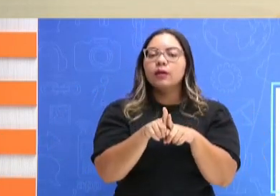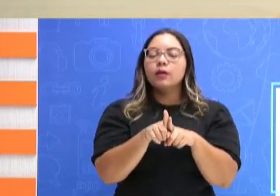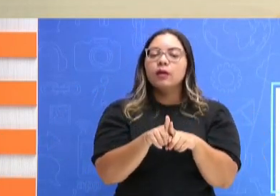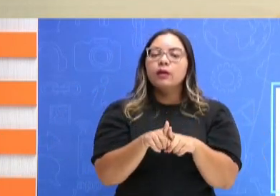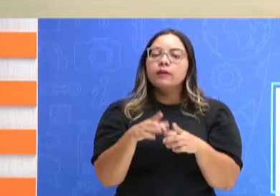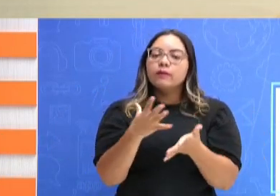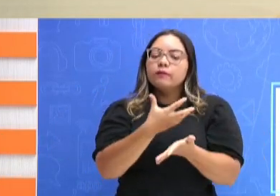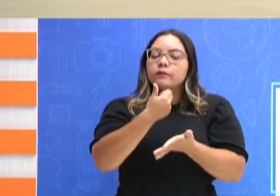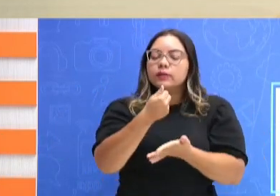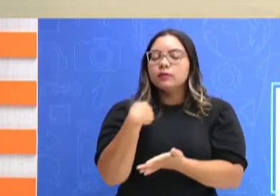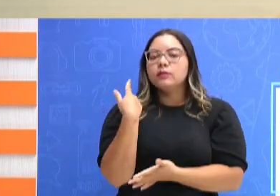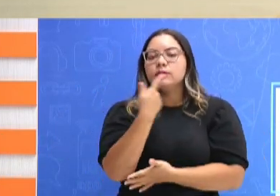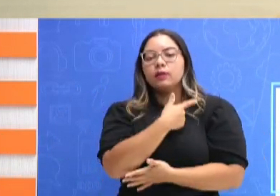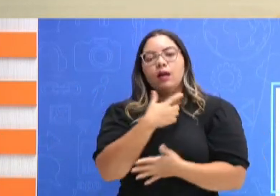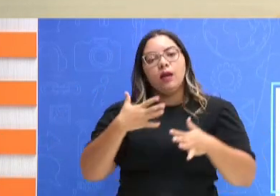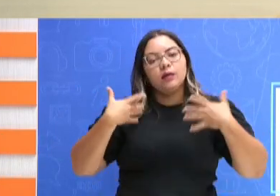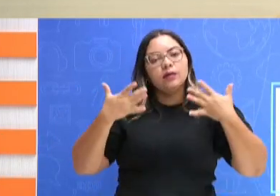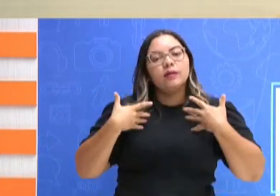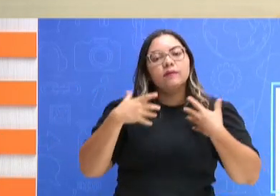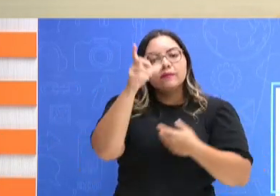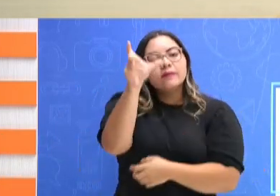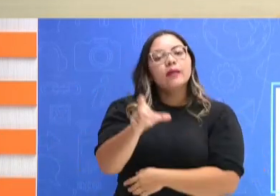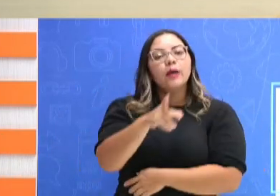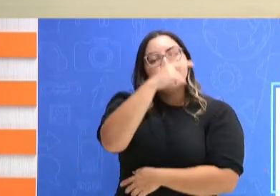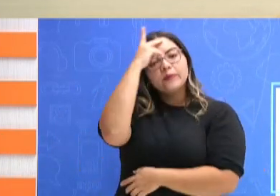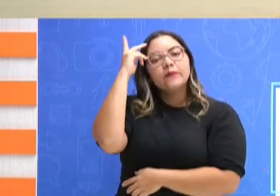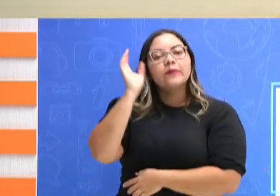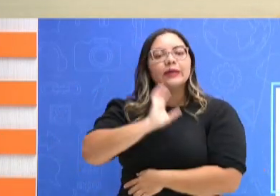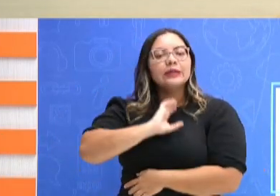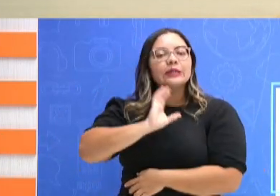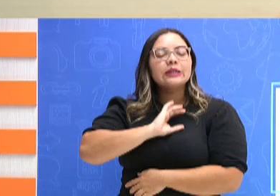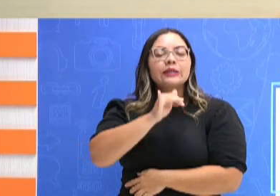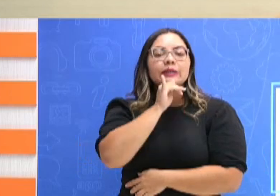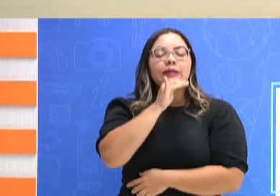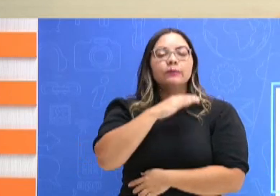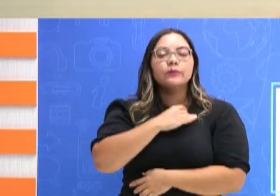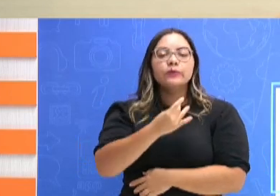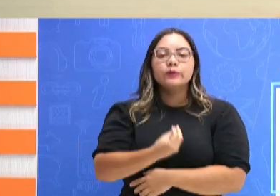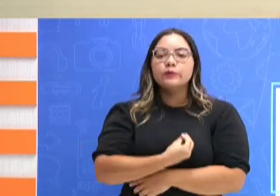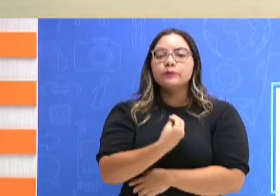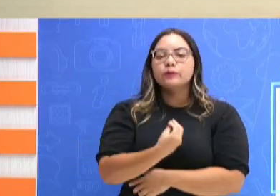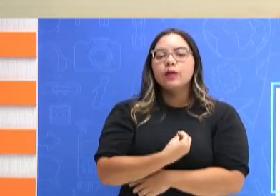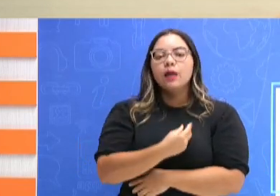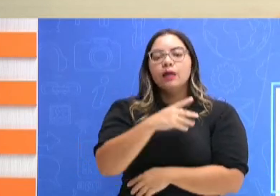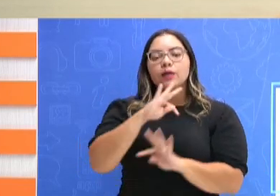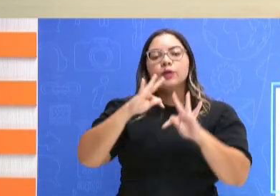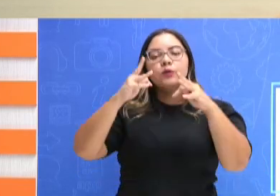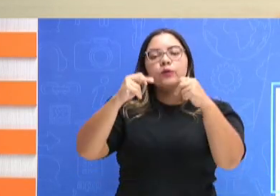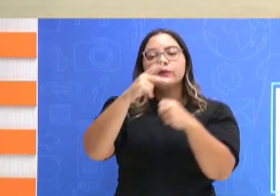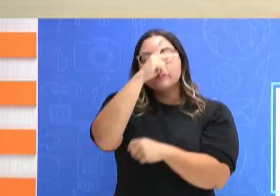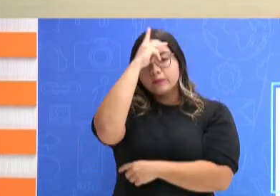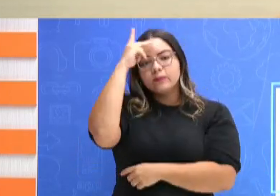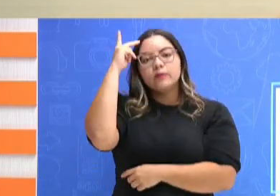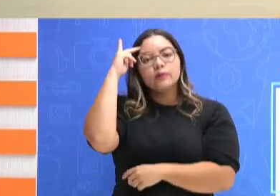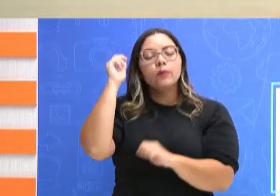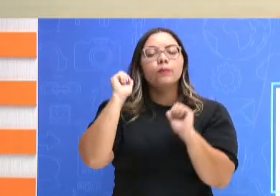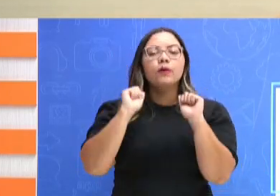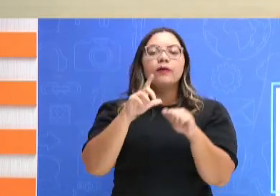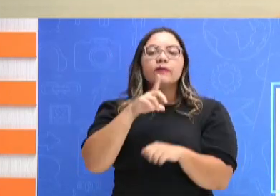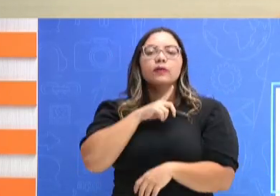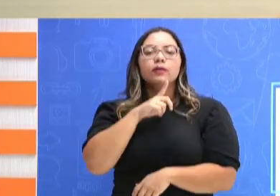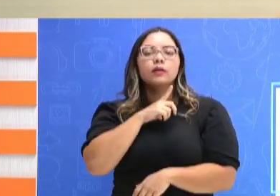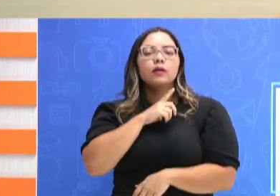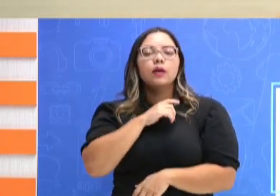nossa alegria de ser caxiense, a nossa alegria de exemplo de vida, e que os gestores públicos municipais possam ter,